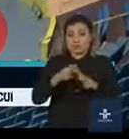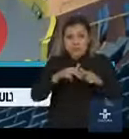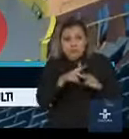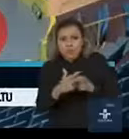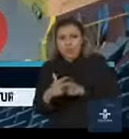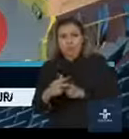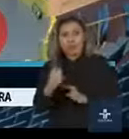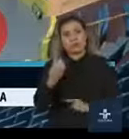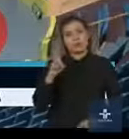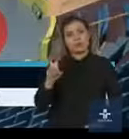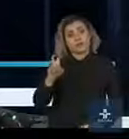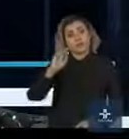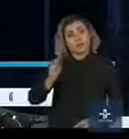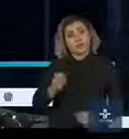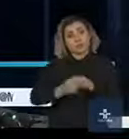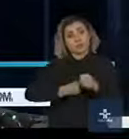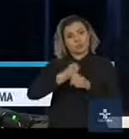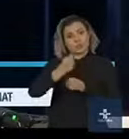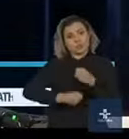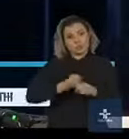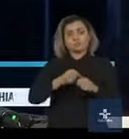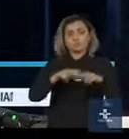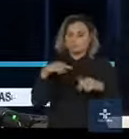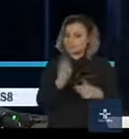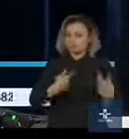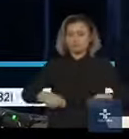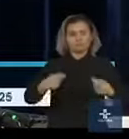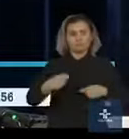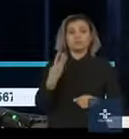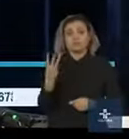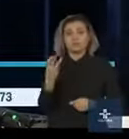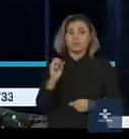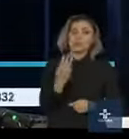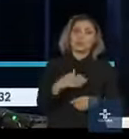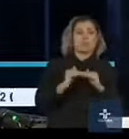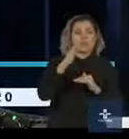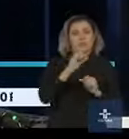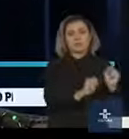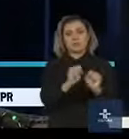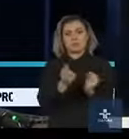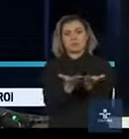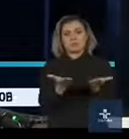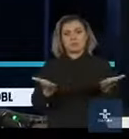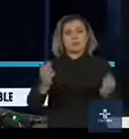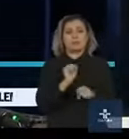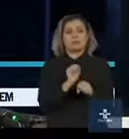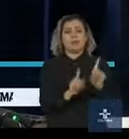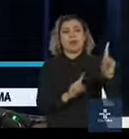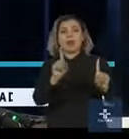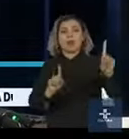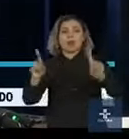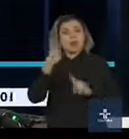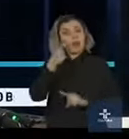custa 15 milhões por ano. Nós seguramente teremos 3 ou mais empresas disputando em bolsa.